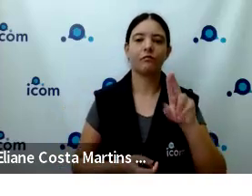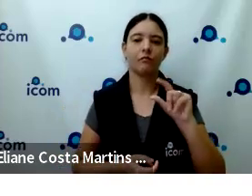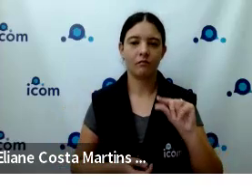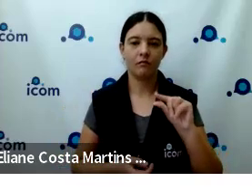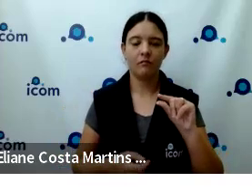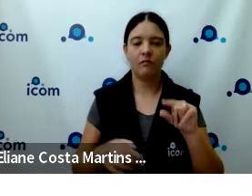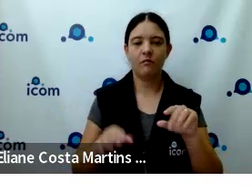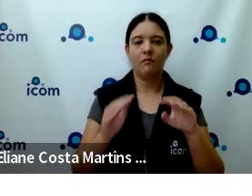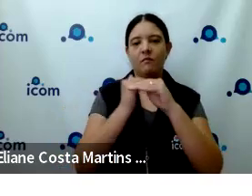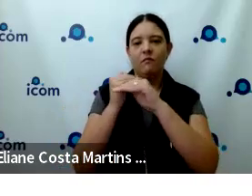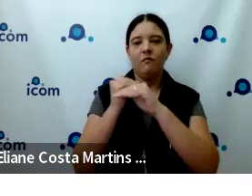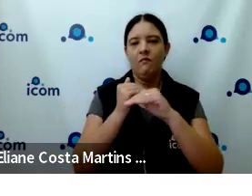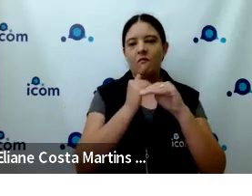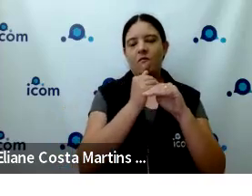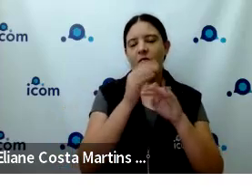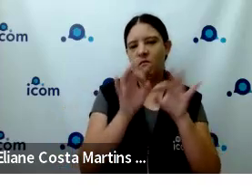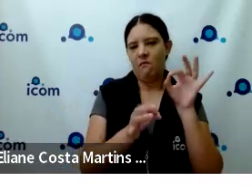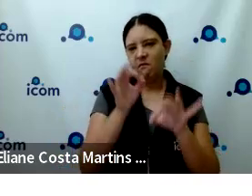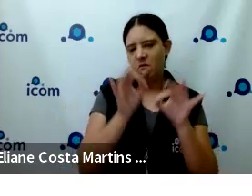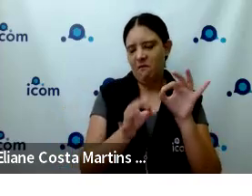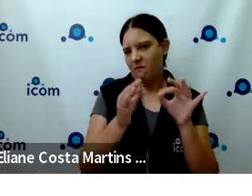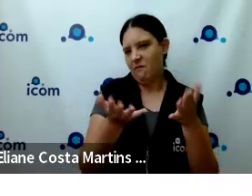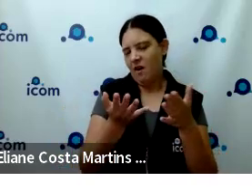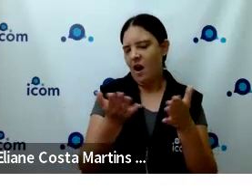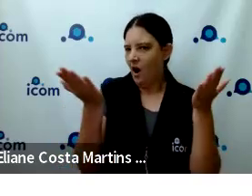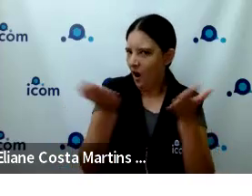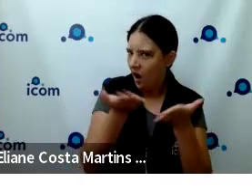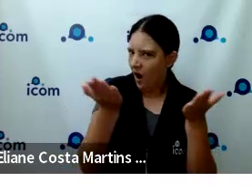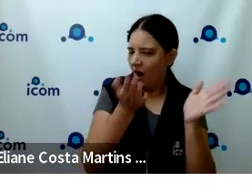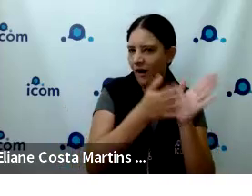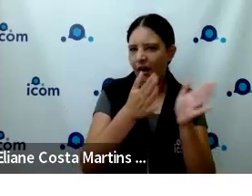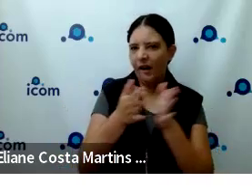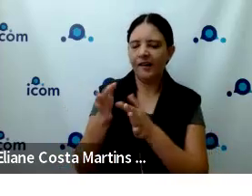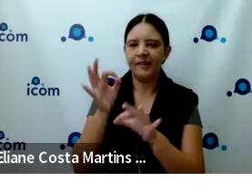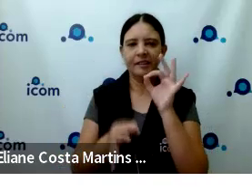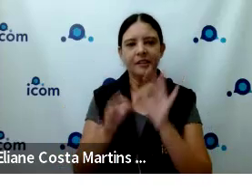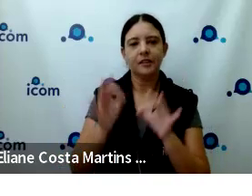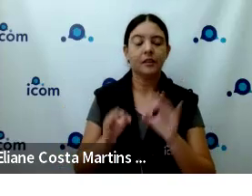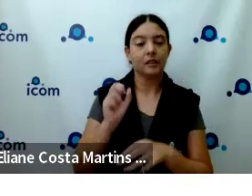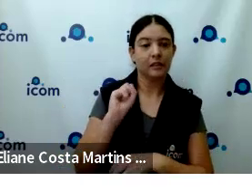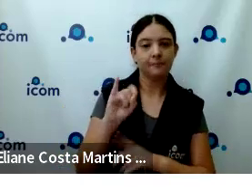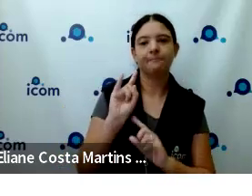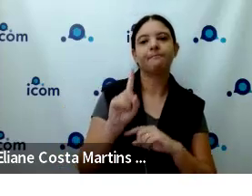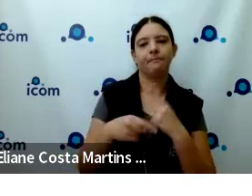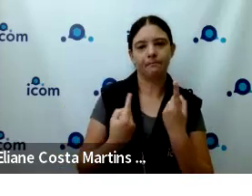de uniformização jurisprudencial. Ou seja, hoje no processo judicial se evoluiu muito em termos da gestão de